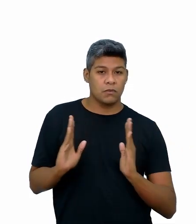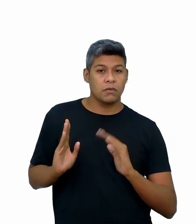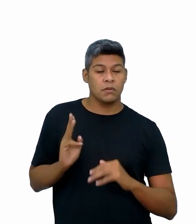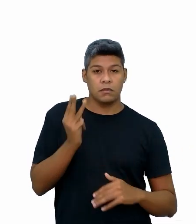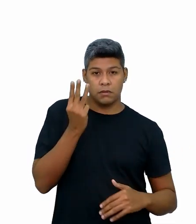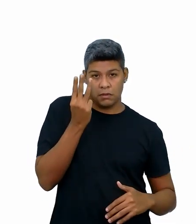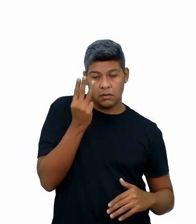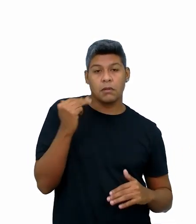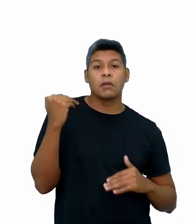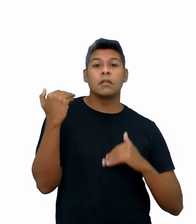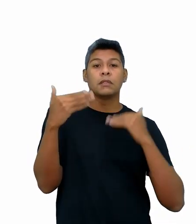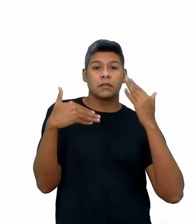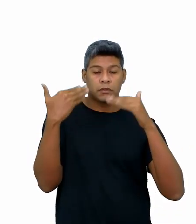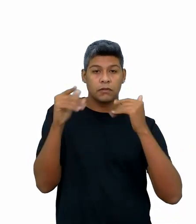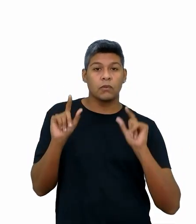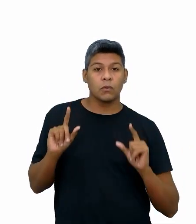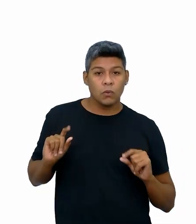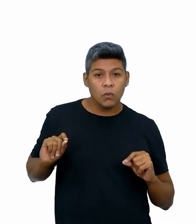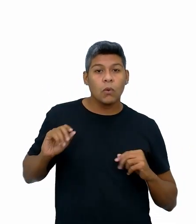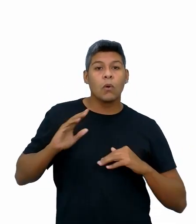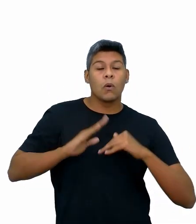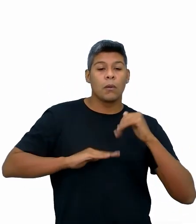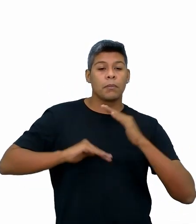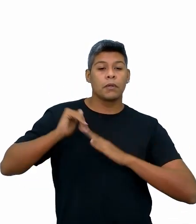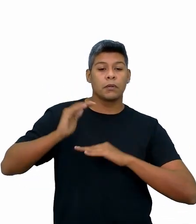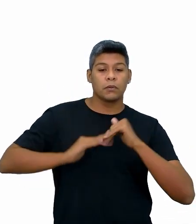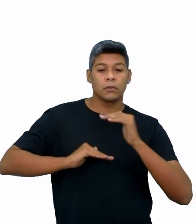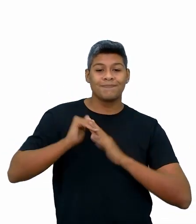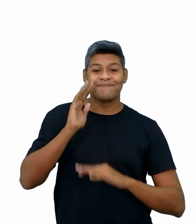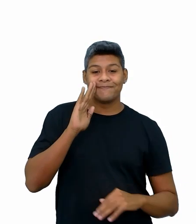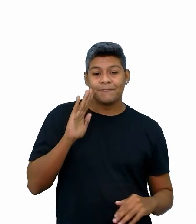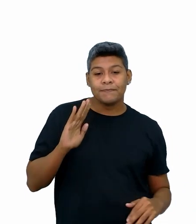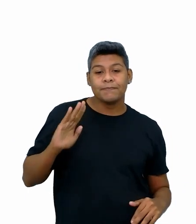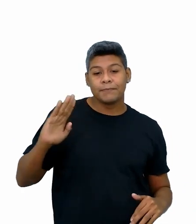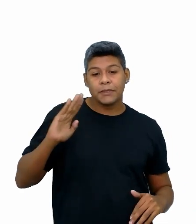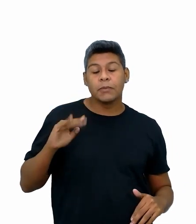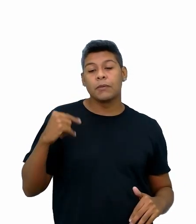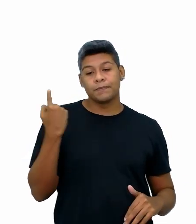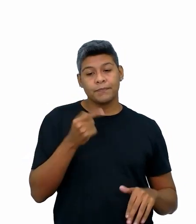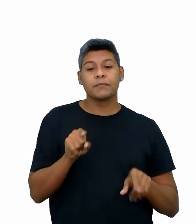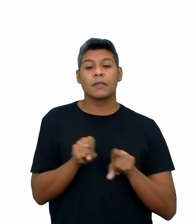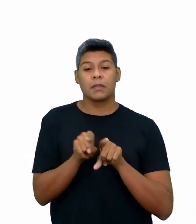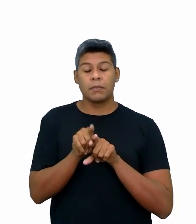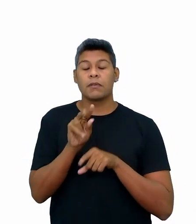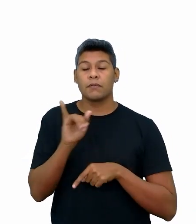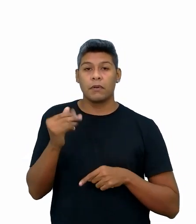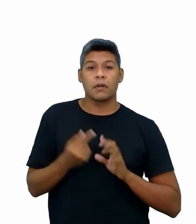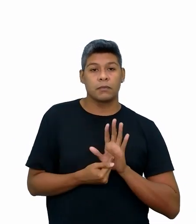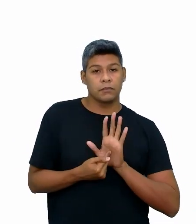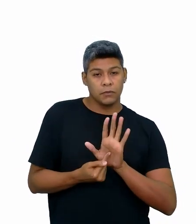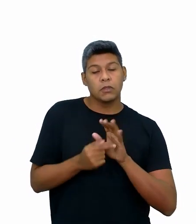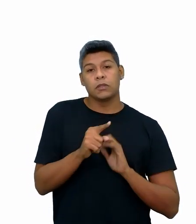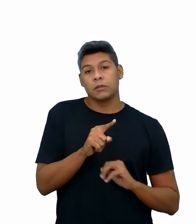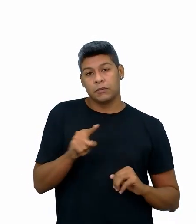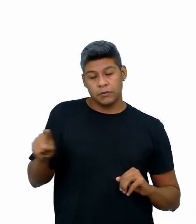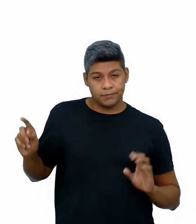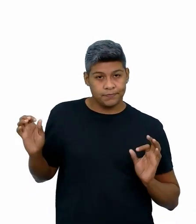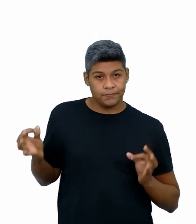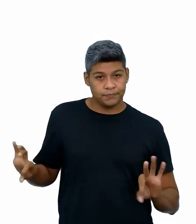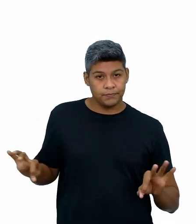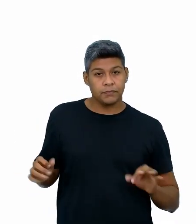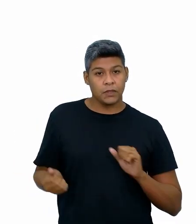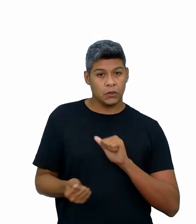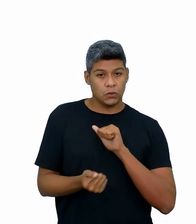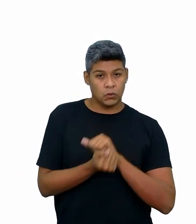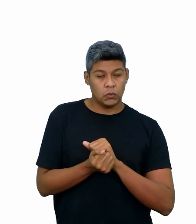né, desenvolvendo a habilidade essencial, que a gente também vai colocar aqui em evidência para vocês, certo?